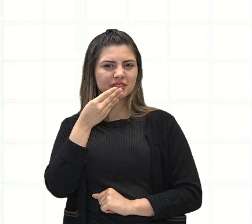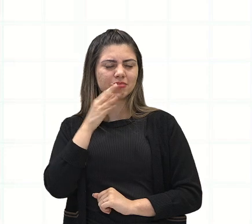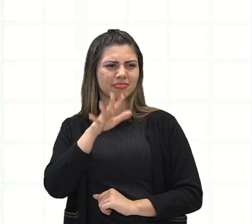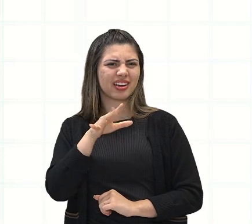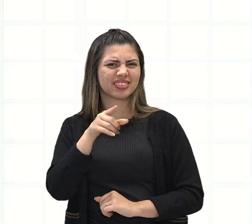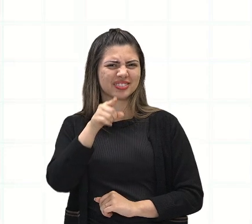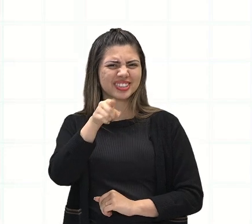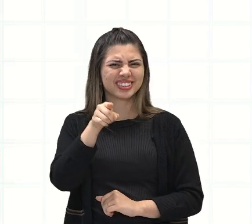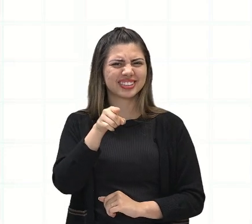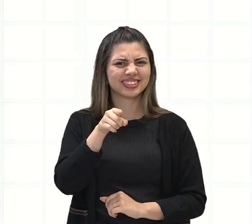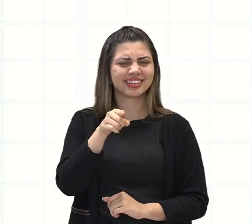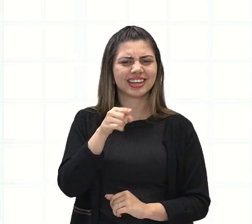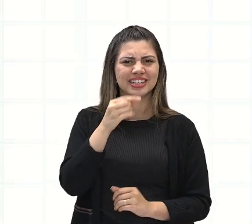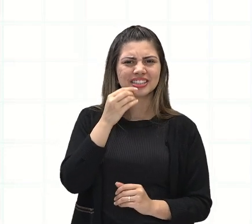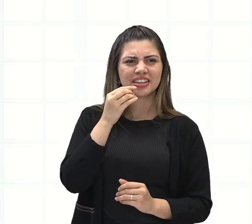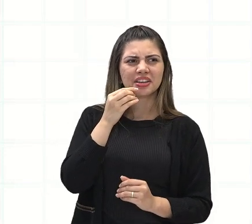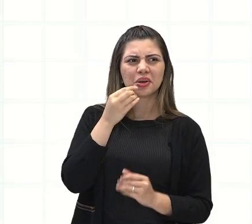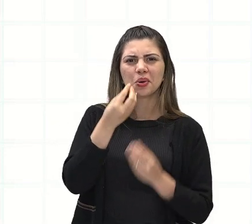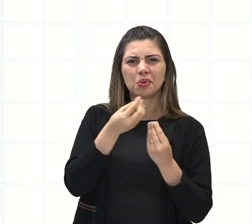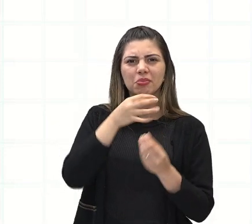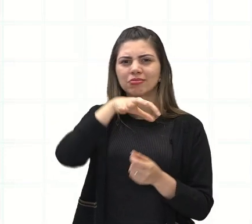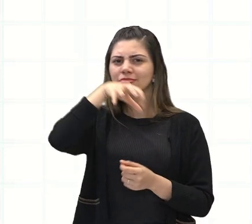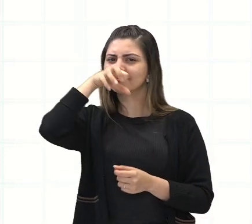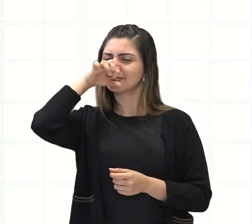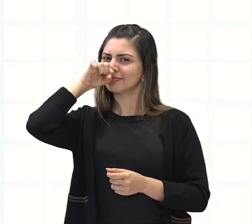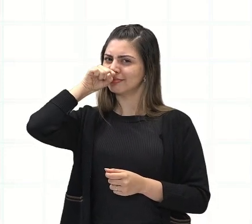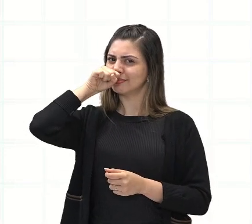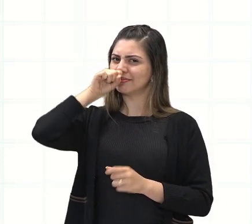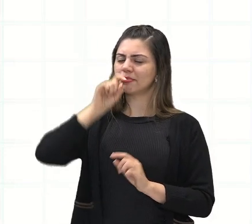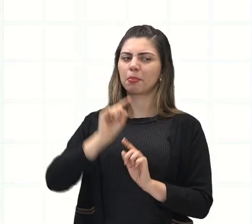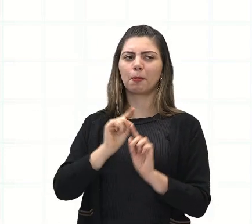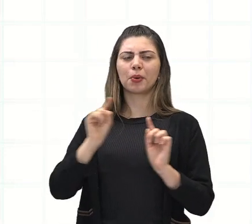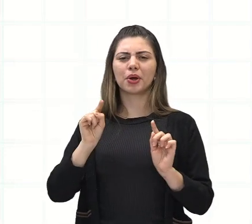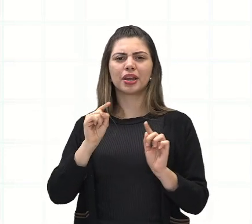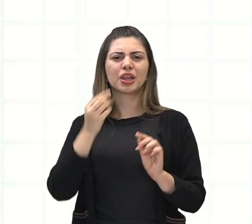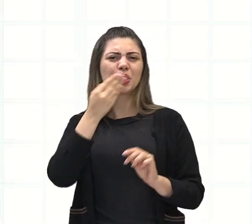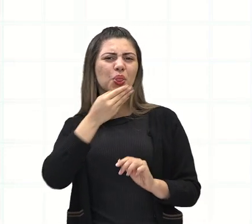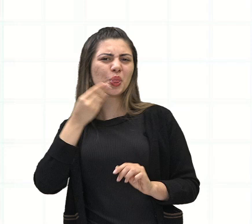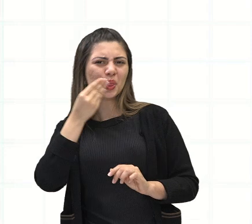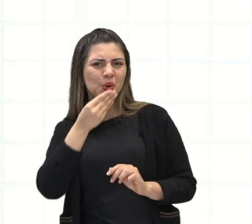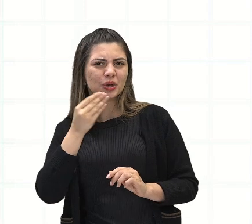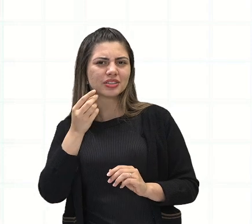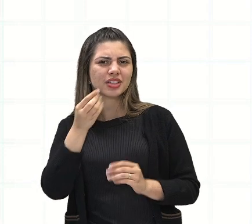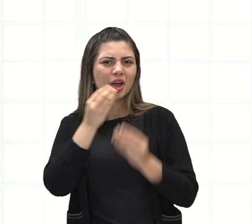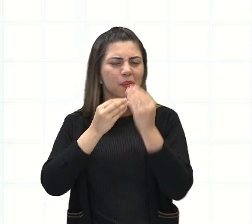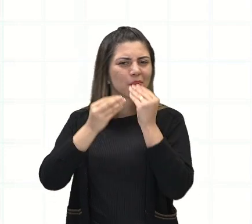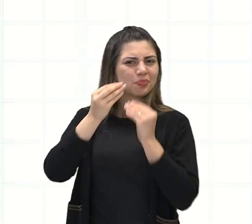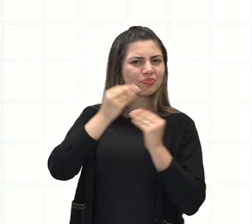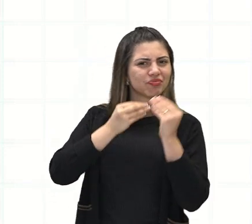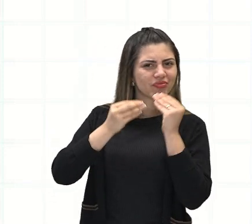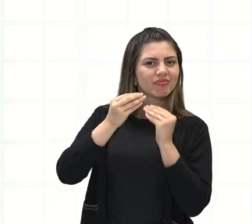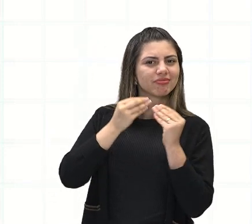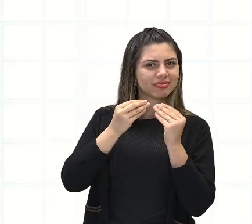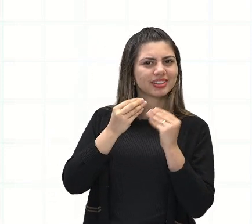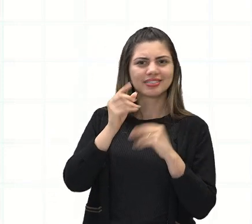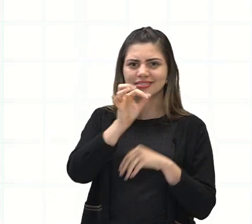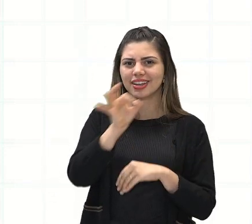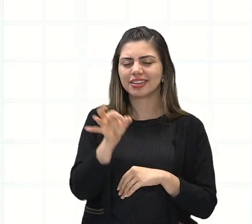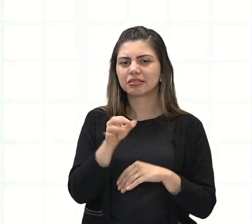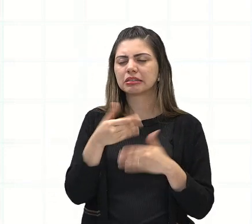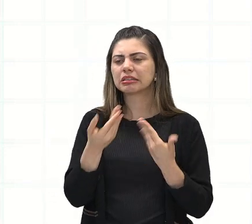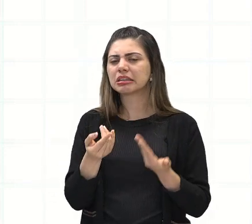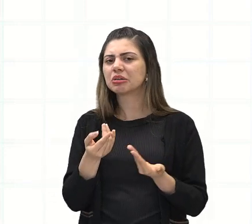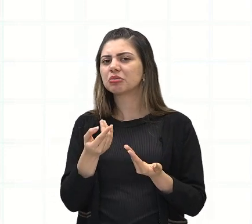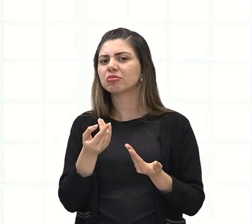o perfume você sente com o seu olfato, mas o doce você sente principalmente com o seu paladar. Então